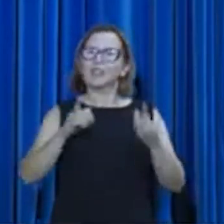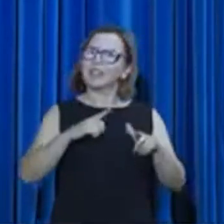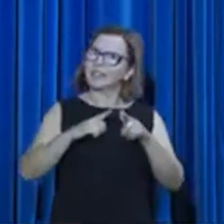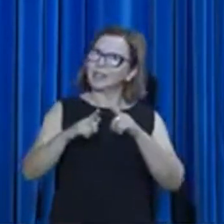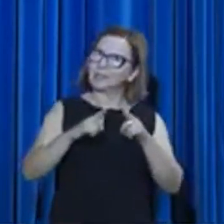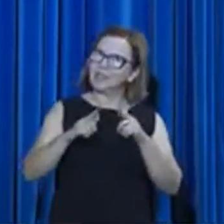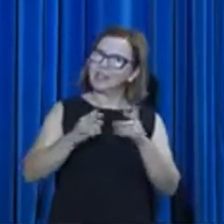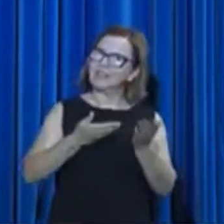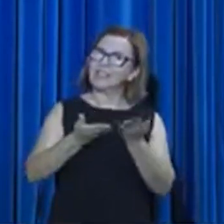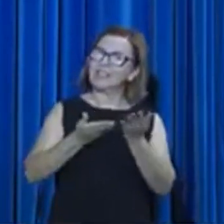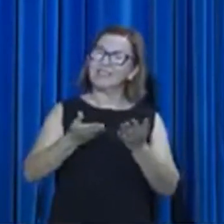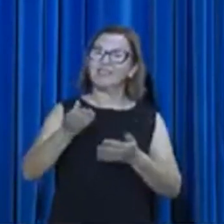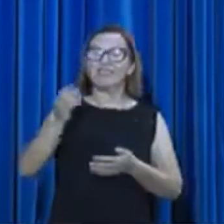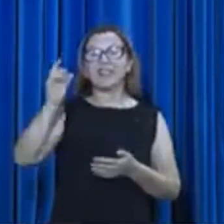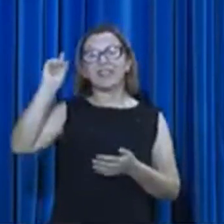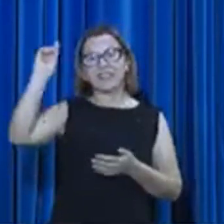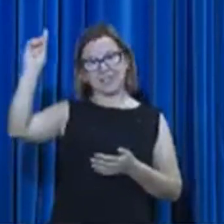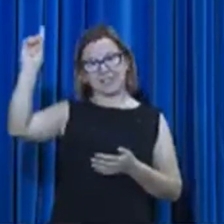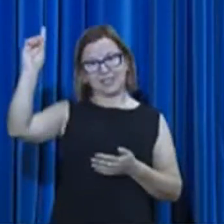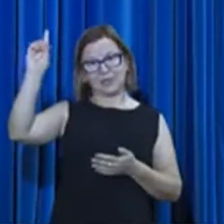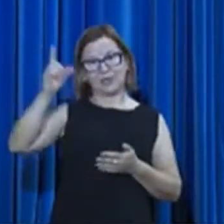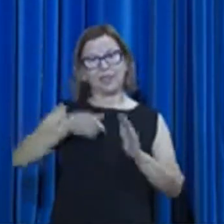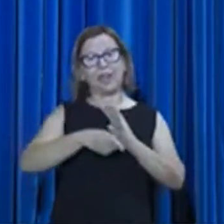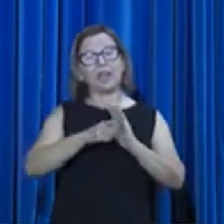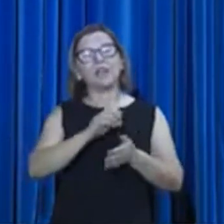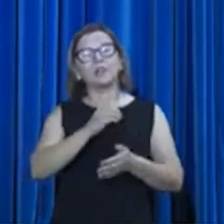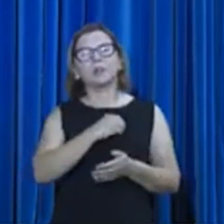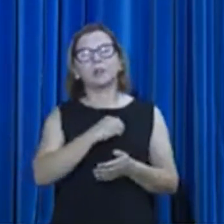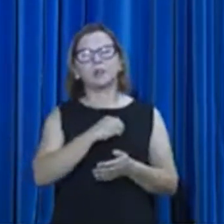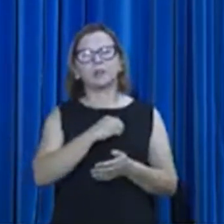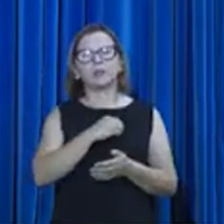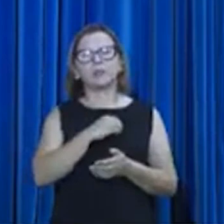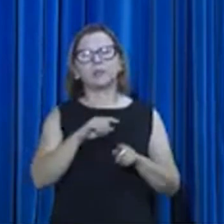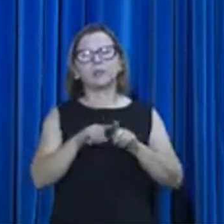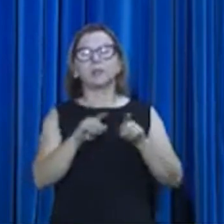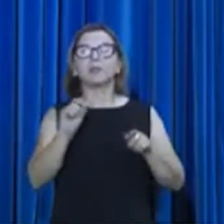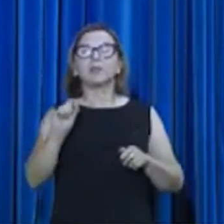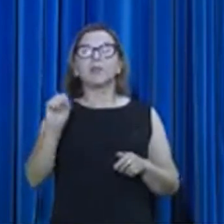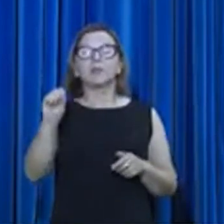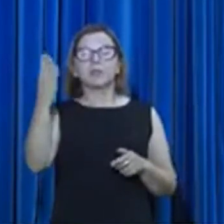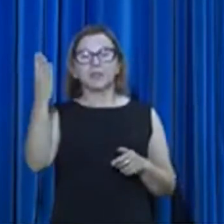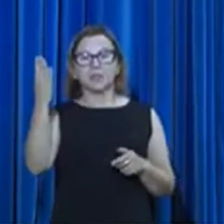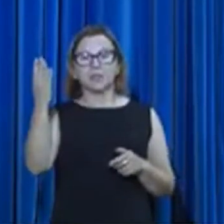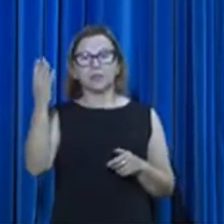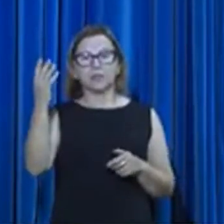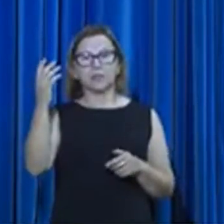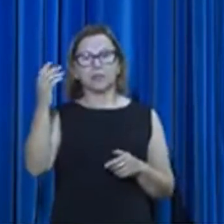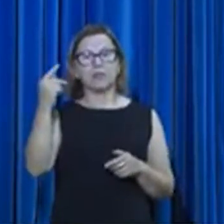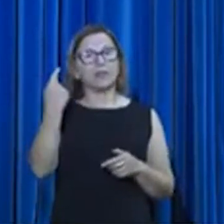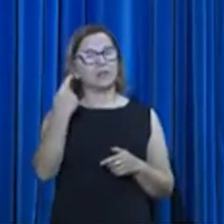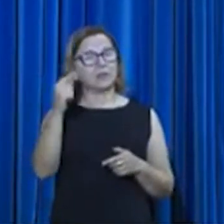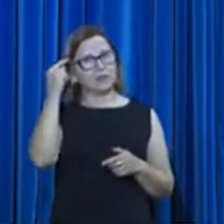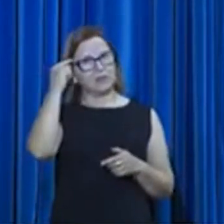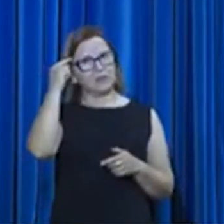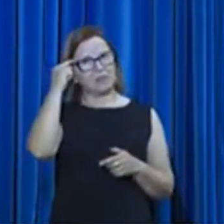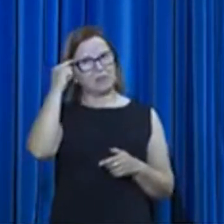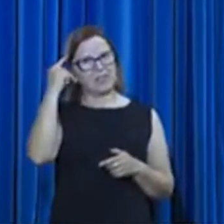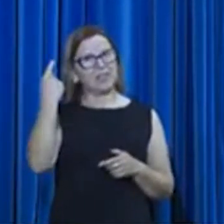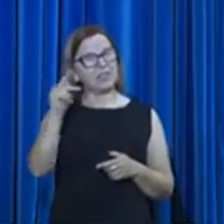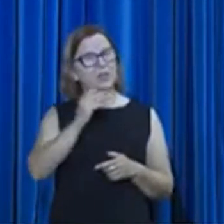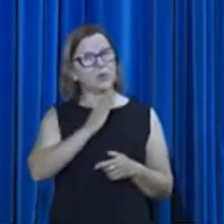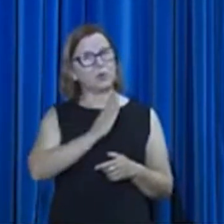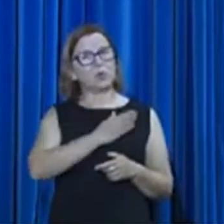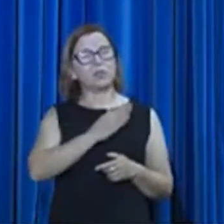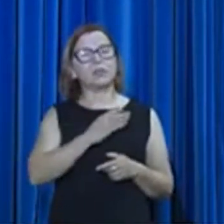ele trabalhava, ele servia ao Senhor, o que aconteceu na sua maneira de pensar, de agir, no seu coração após o